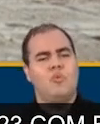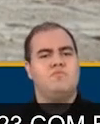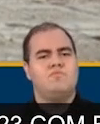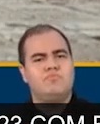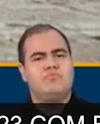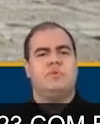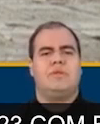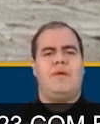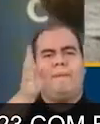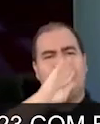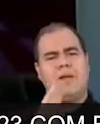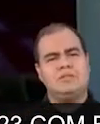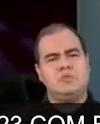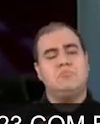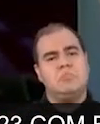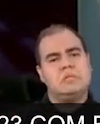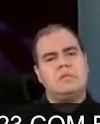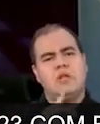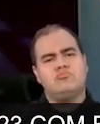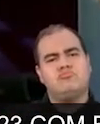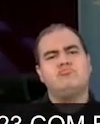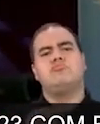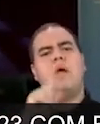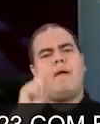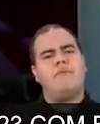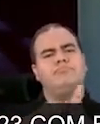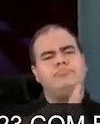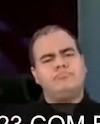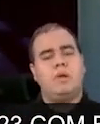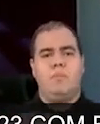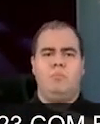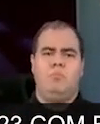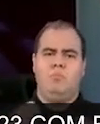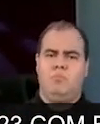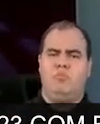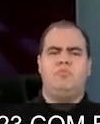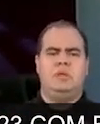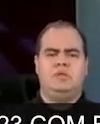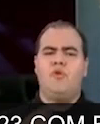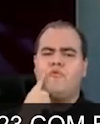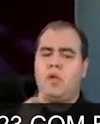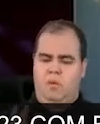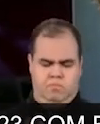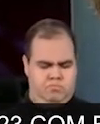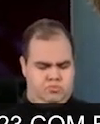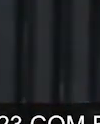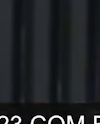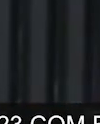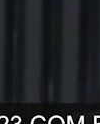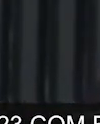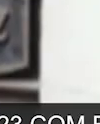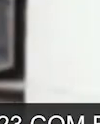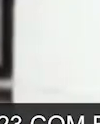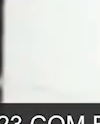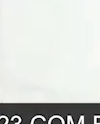da União para os municípios e para o Estado, estão baseados em população. Até o dimensionamento da polícia militar é feito com dados